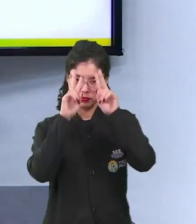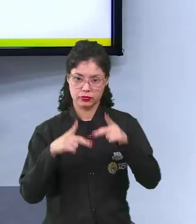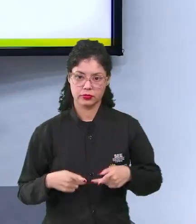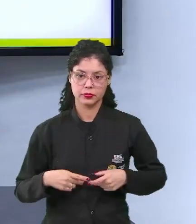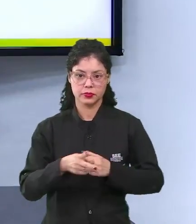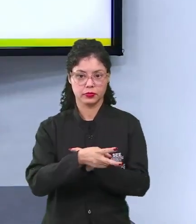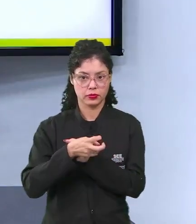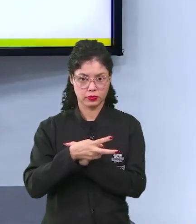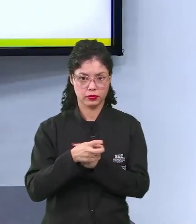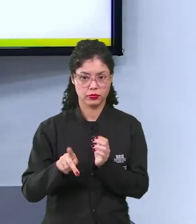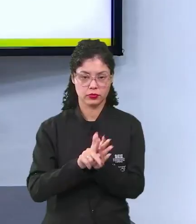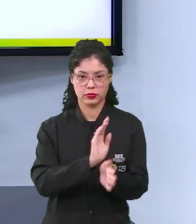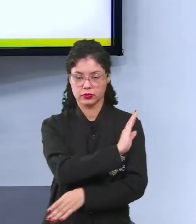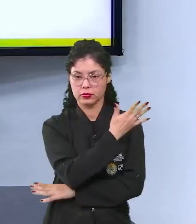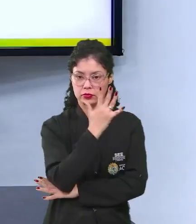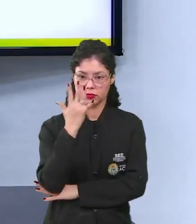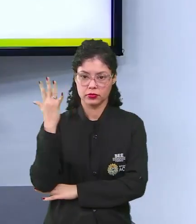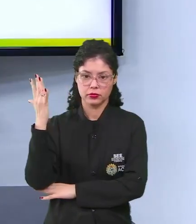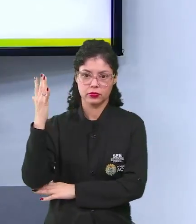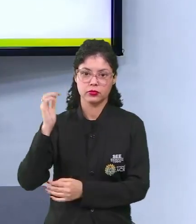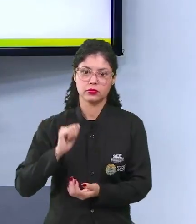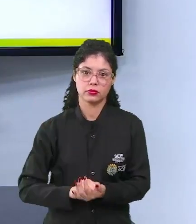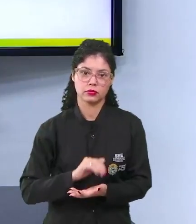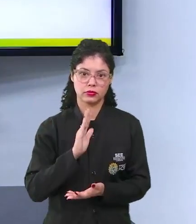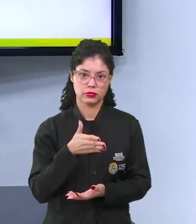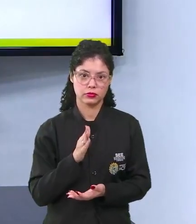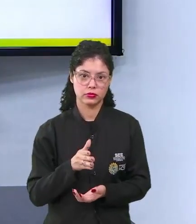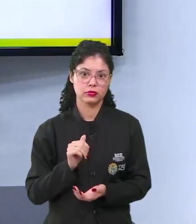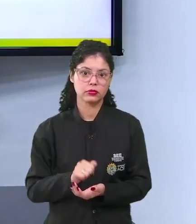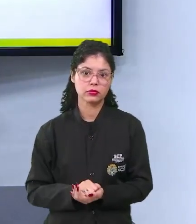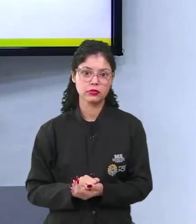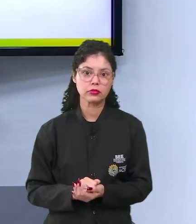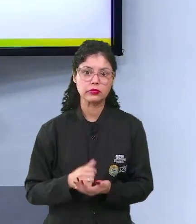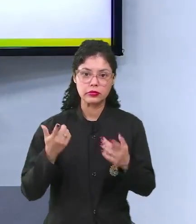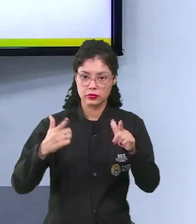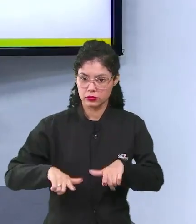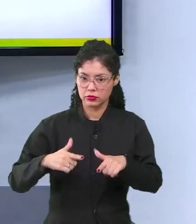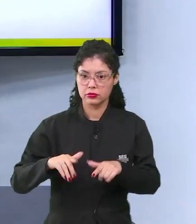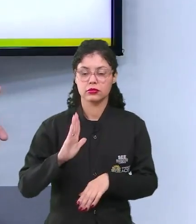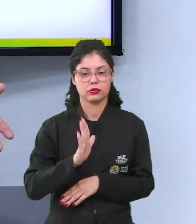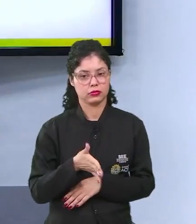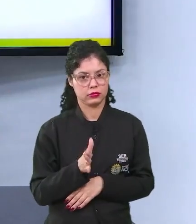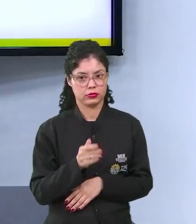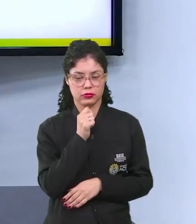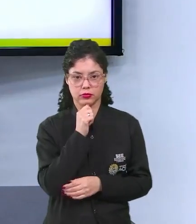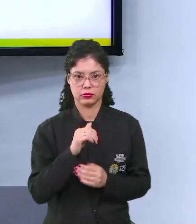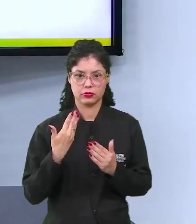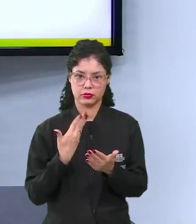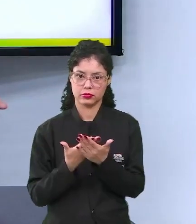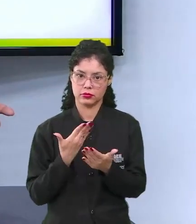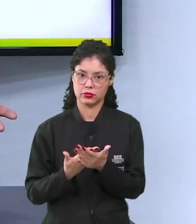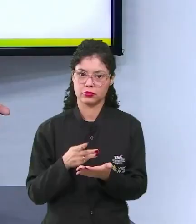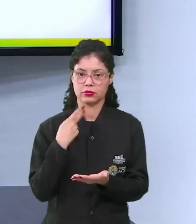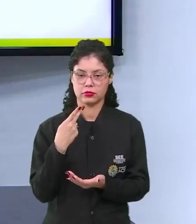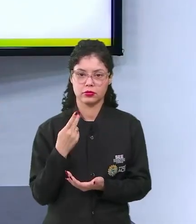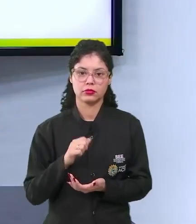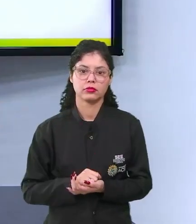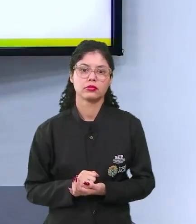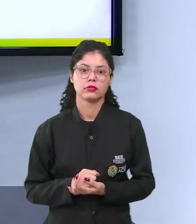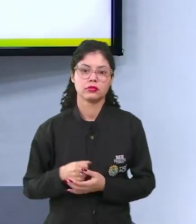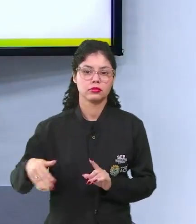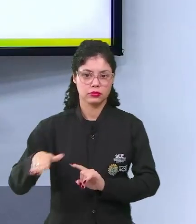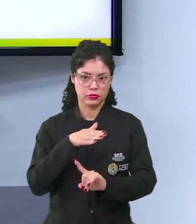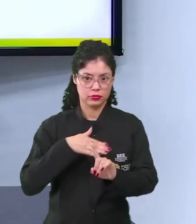e exploração da natureza. Eu sei que eu já estou ficando um pouco chato, porque em quase todas as aulas a gente fala da